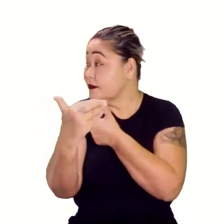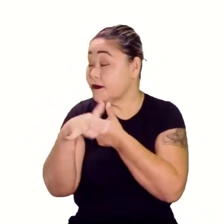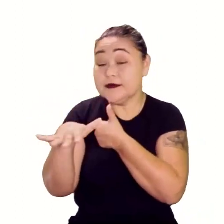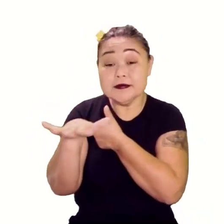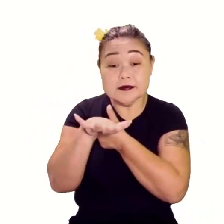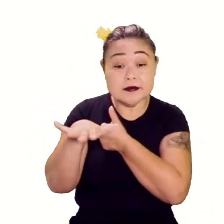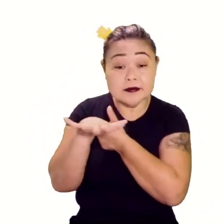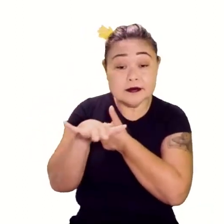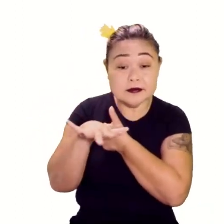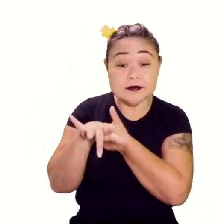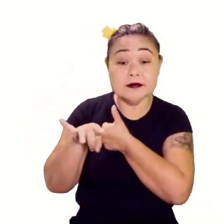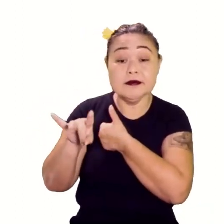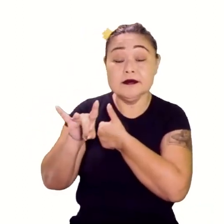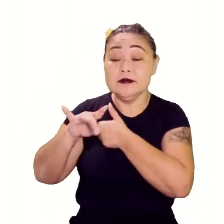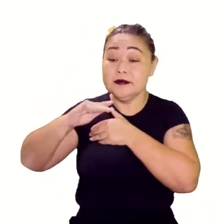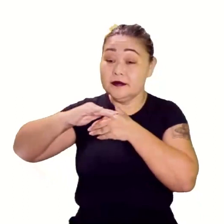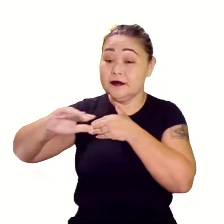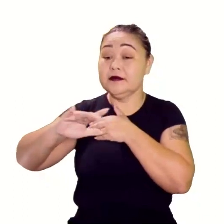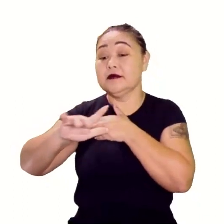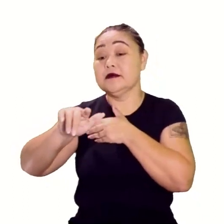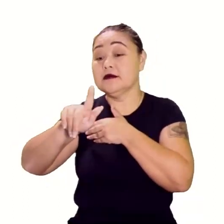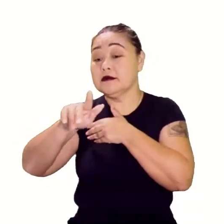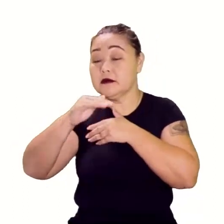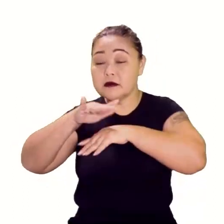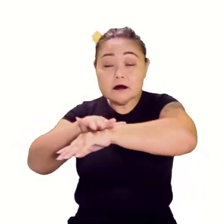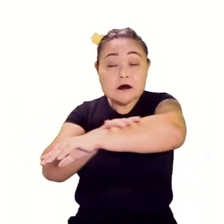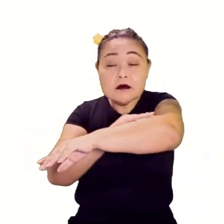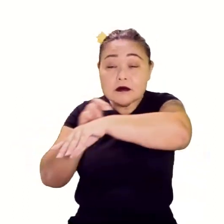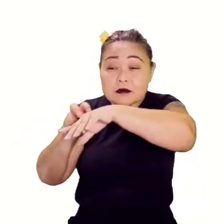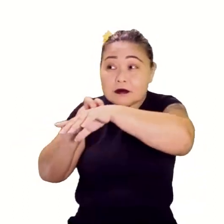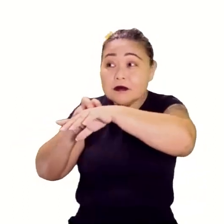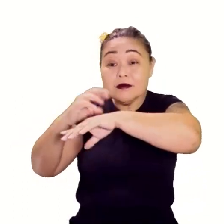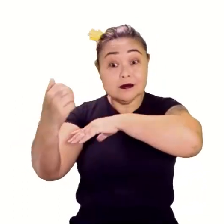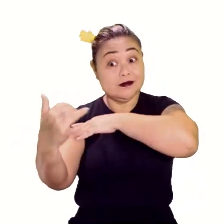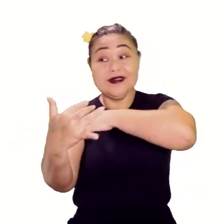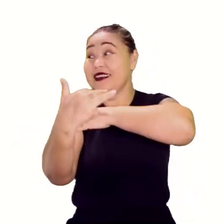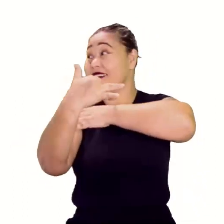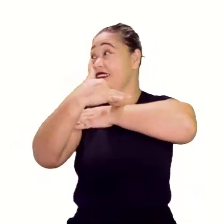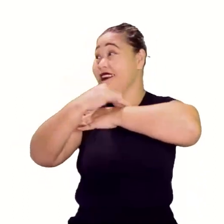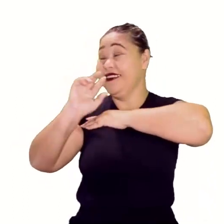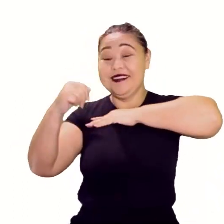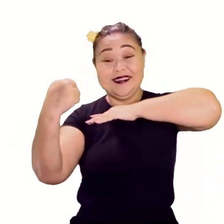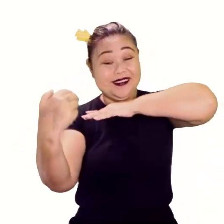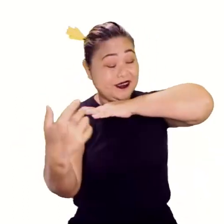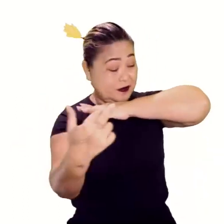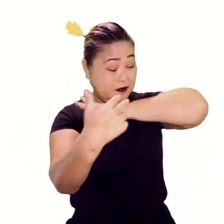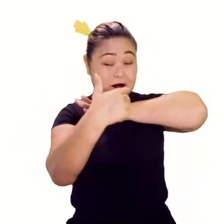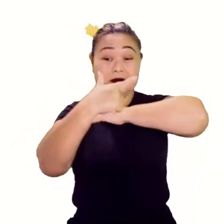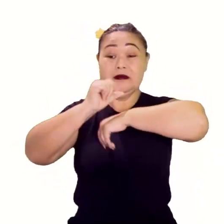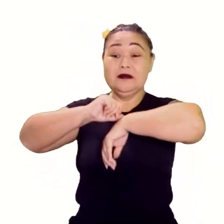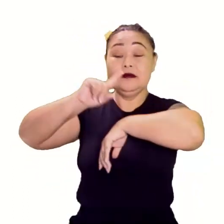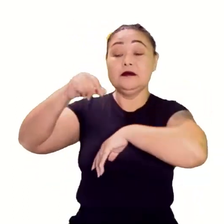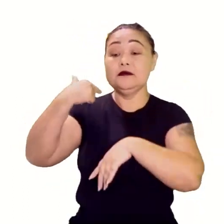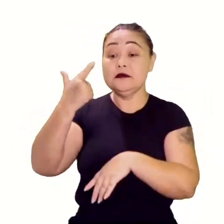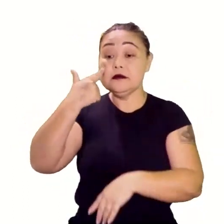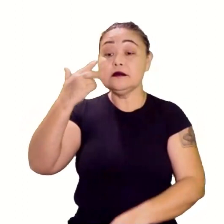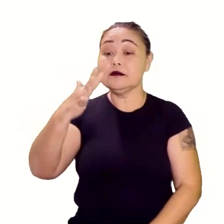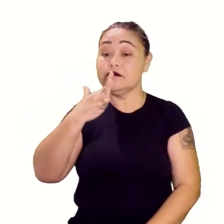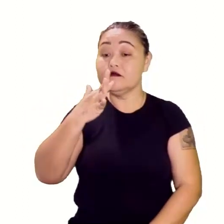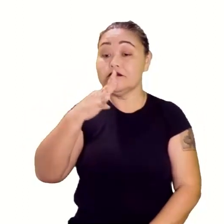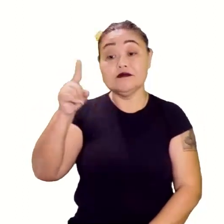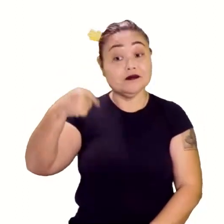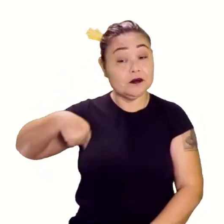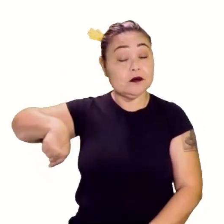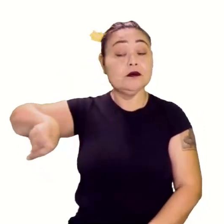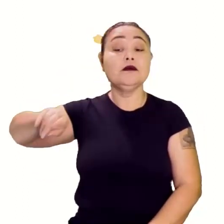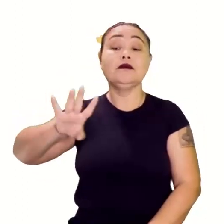aqui, né, na parte do gramado, perto daquelas né? árvores ali, isso no mesmo. outro sentido, né? De lá para cá, né? Vamos dizer assim, né? Você conhece essa imagem,